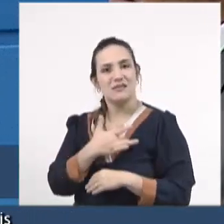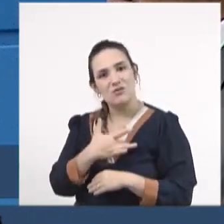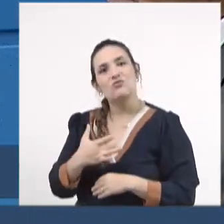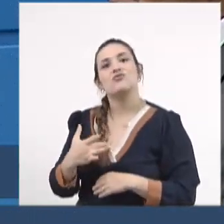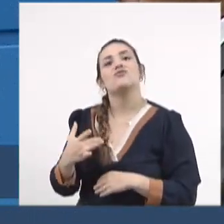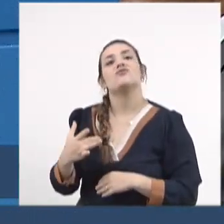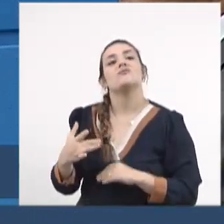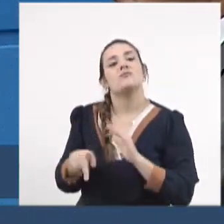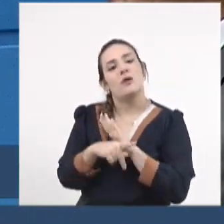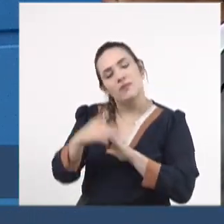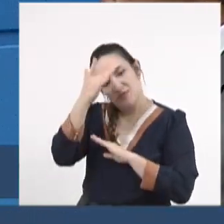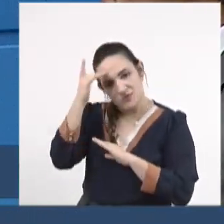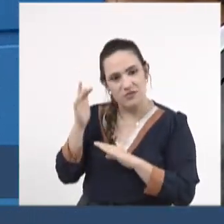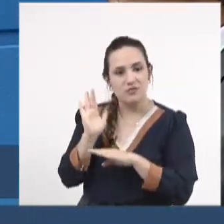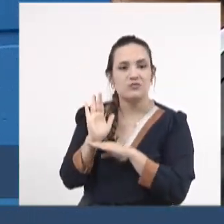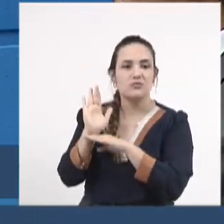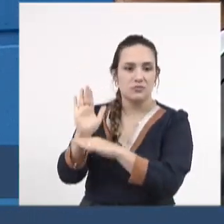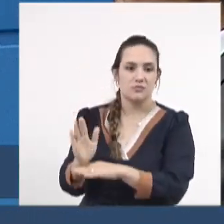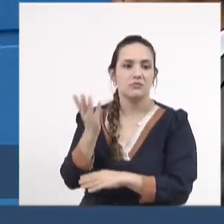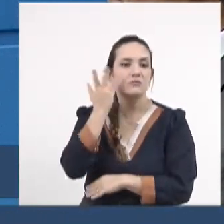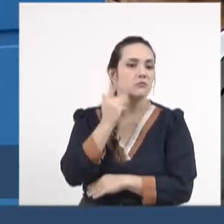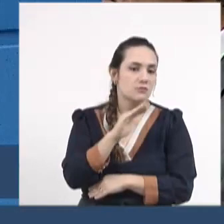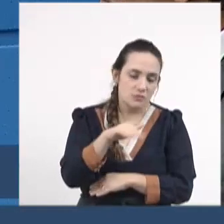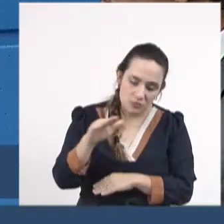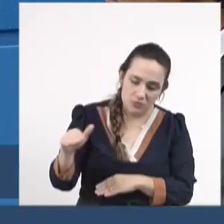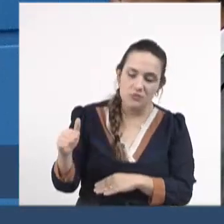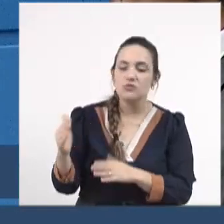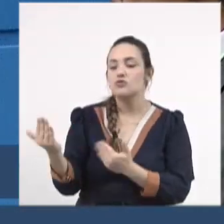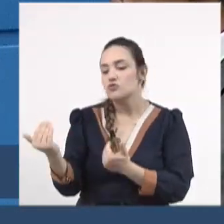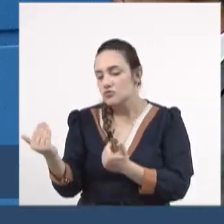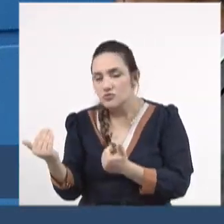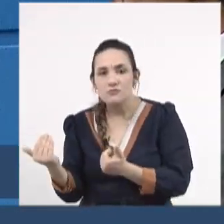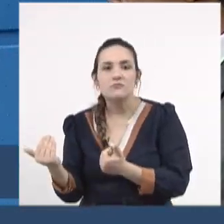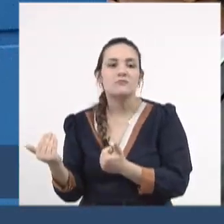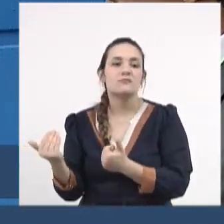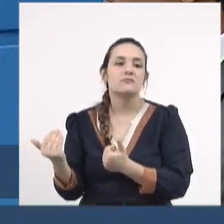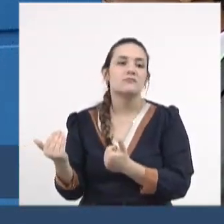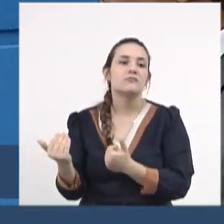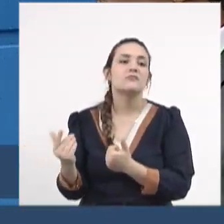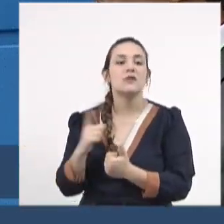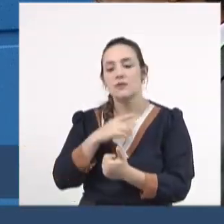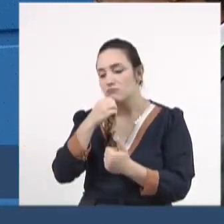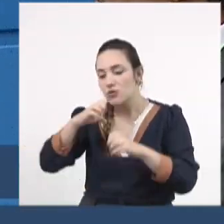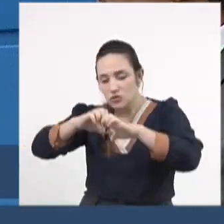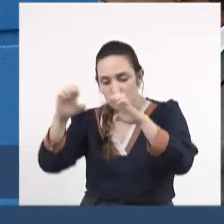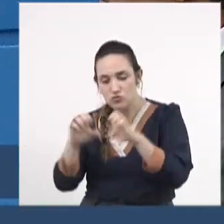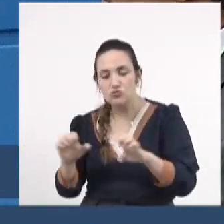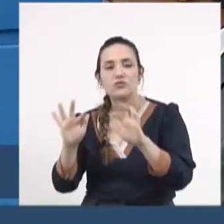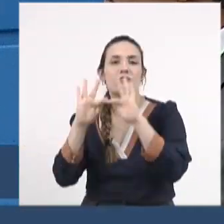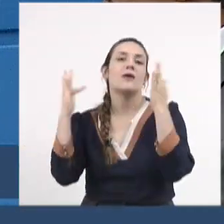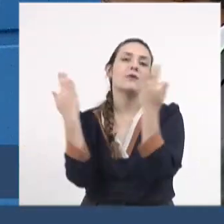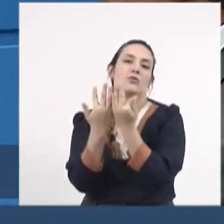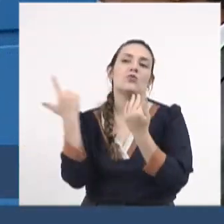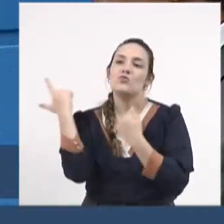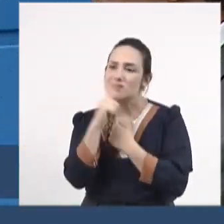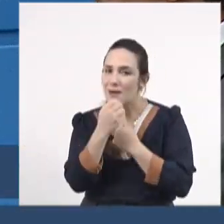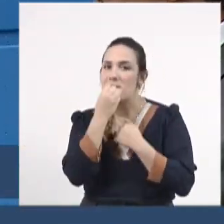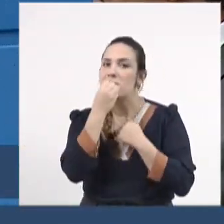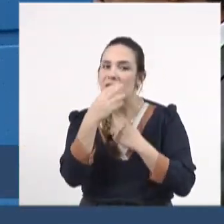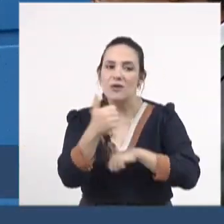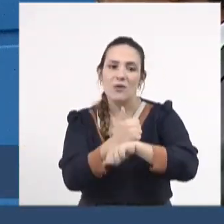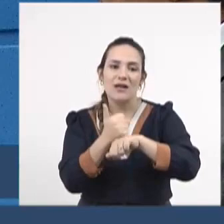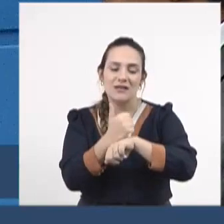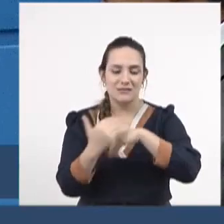saúde mental das pessoas e ajudar com que as crianças, com que as adolescentes, através da estruturação da família, tenham um